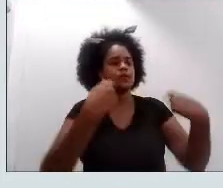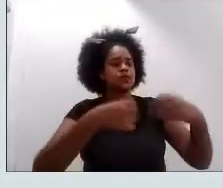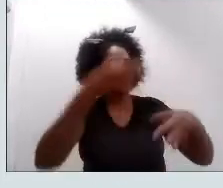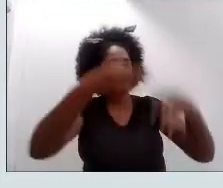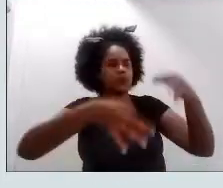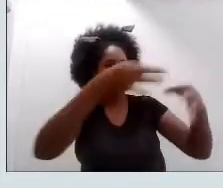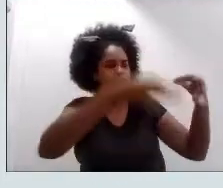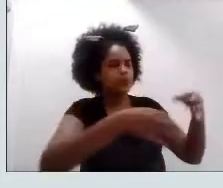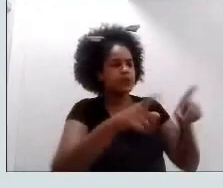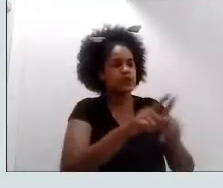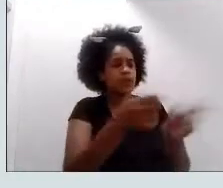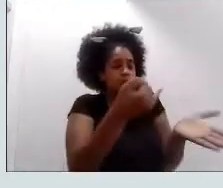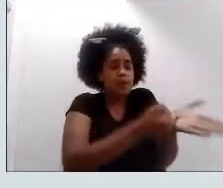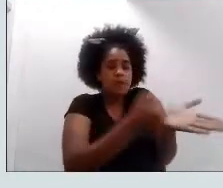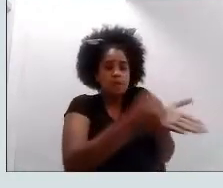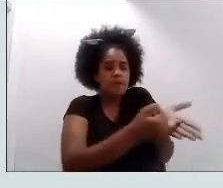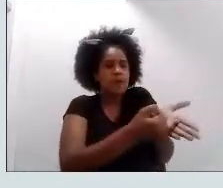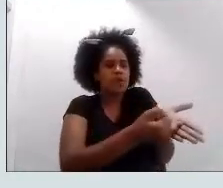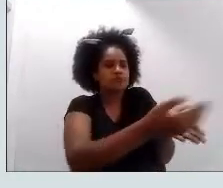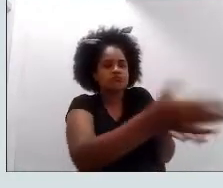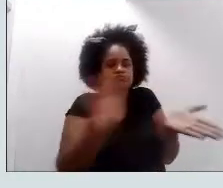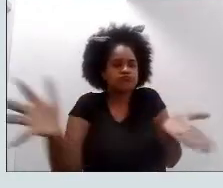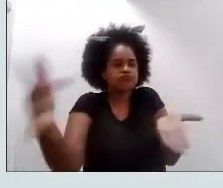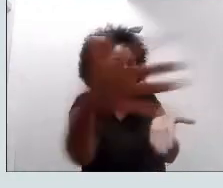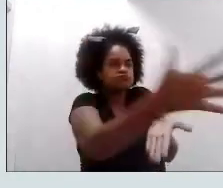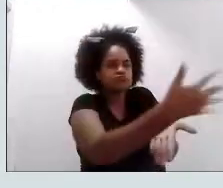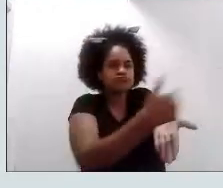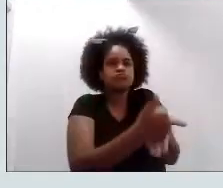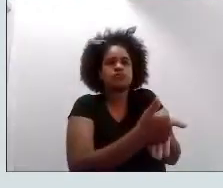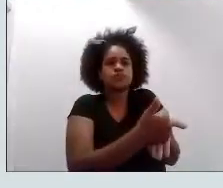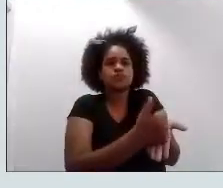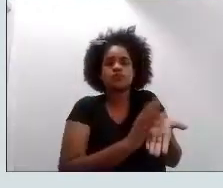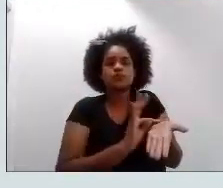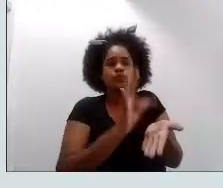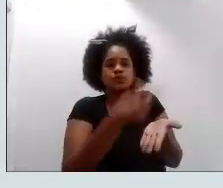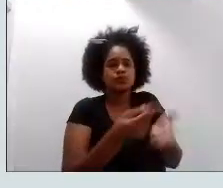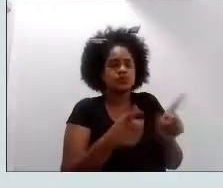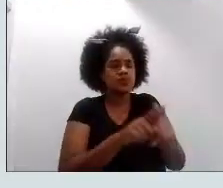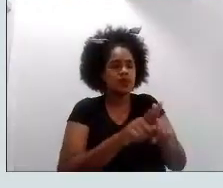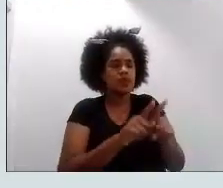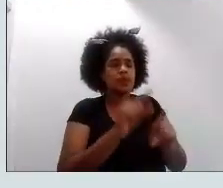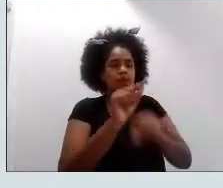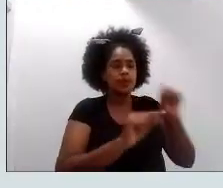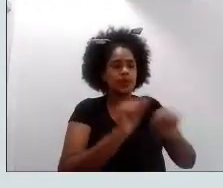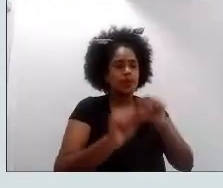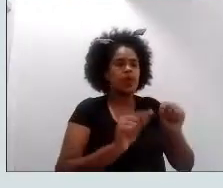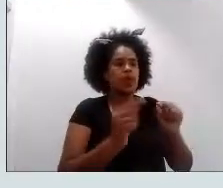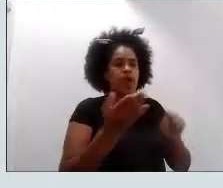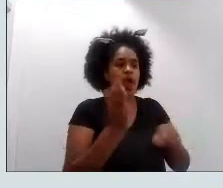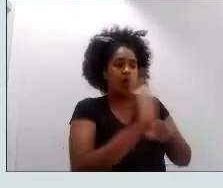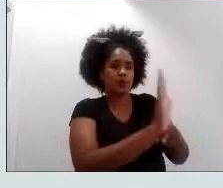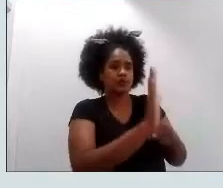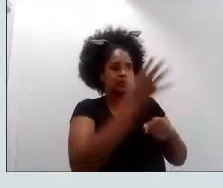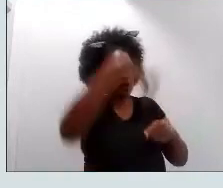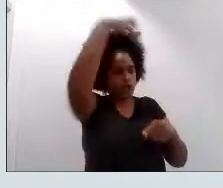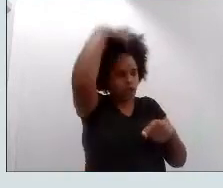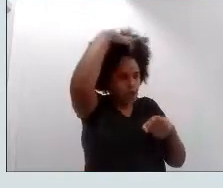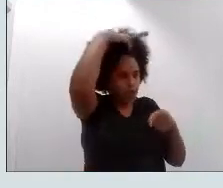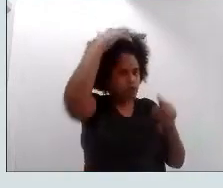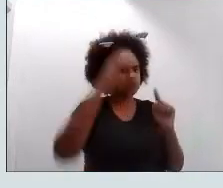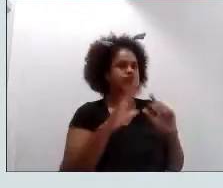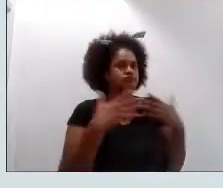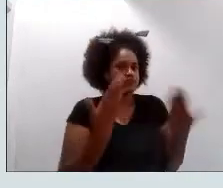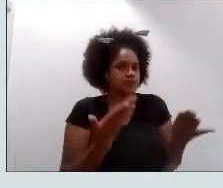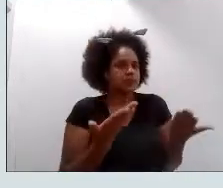arrecadar imposto, defender os interesses da coroa, e aí, então, começa